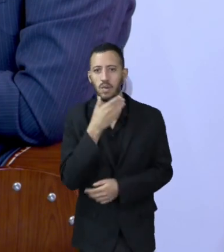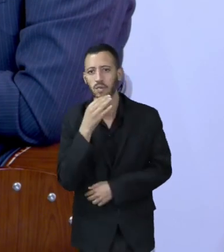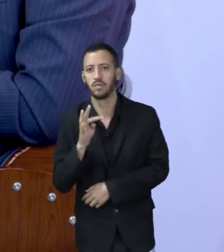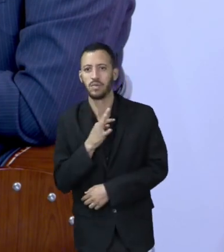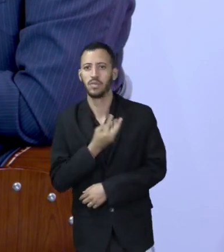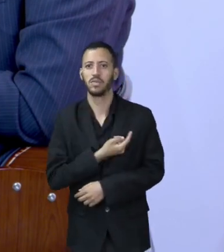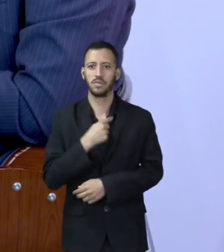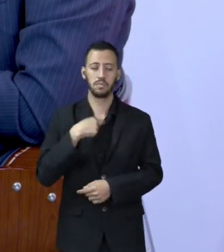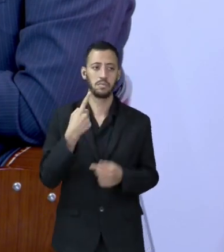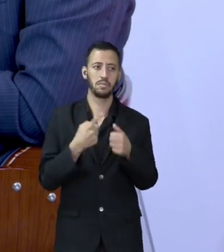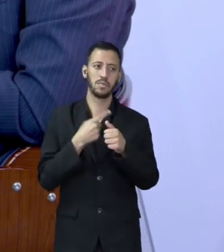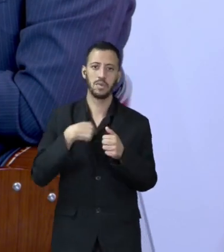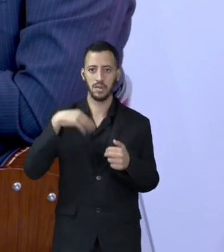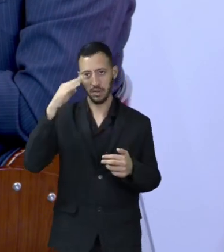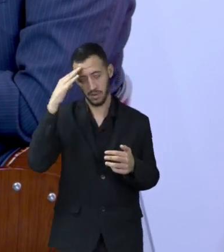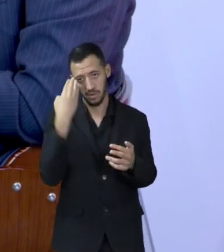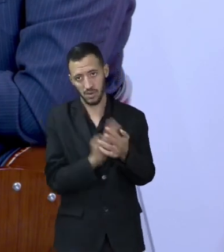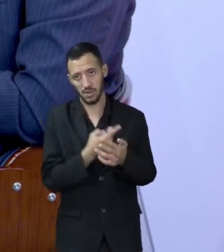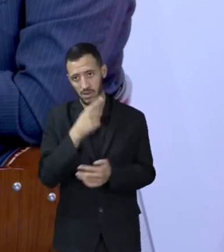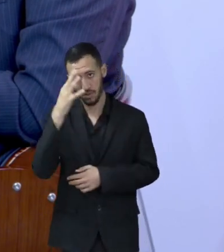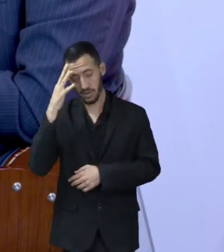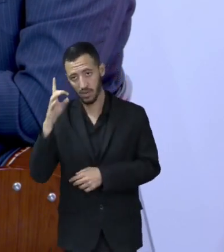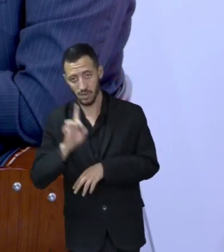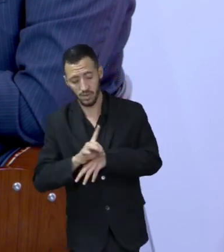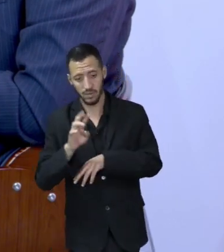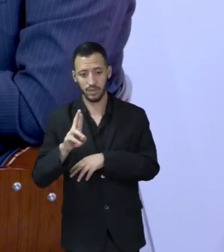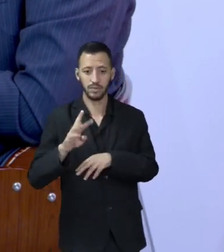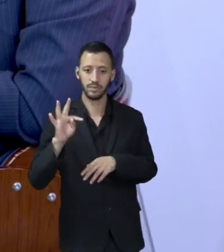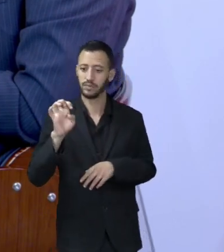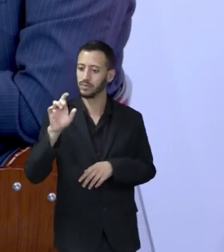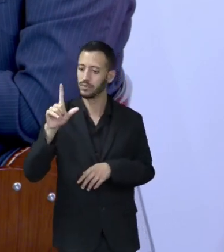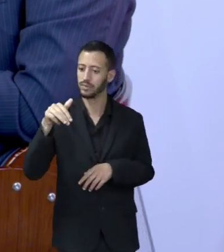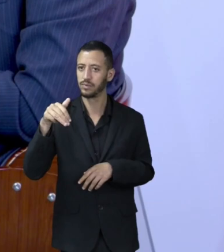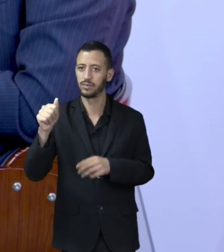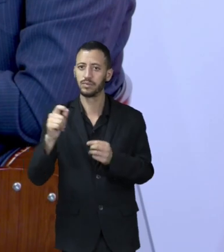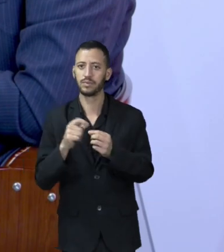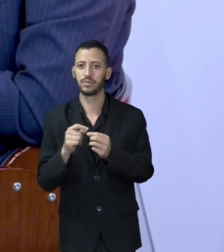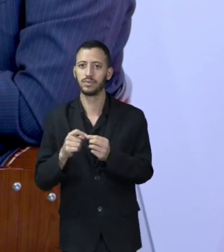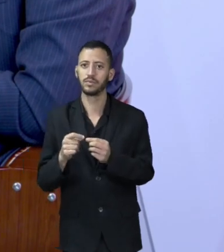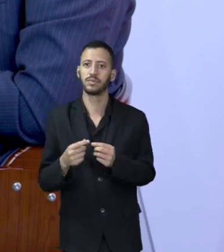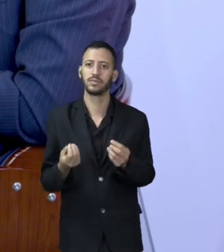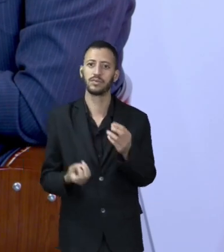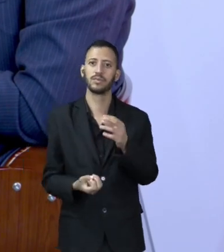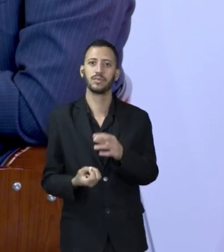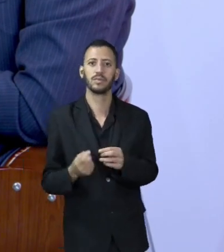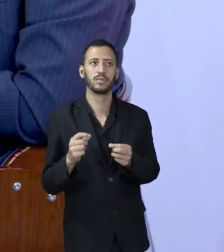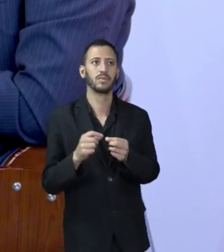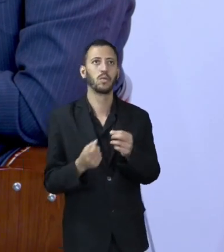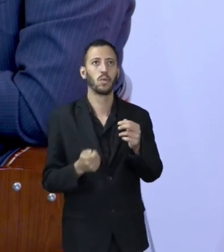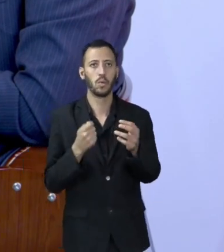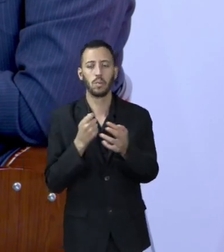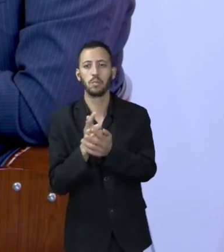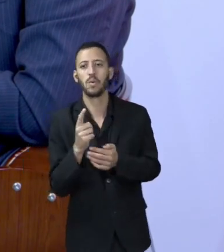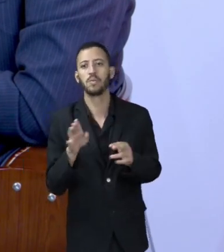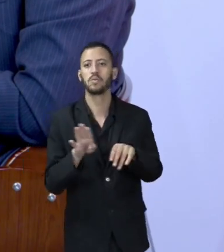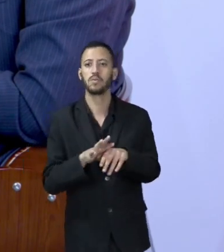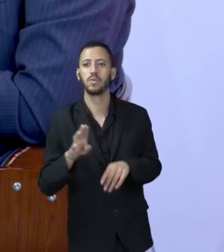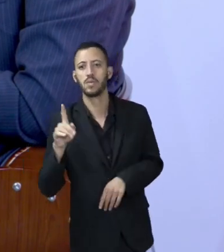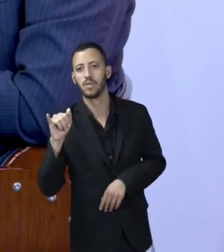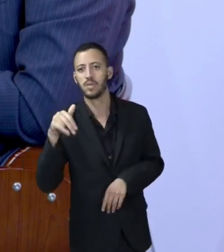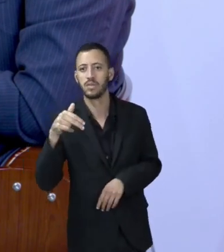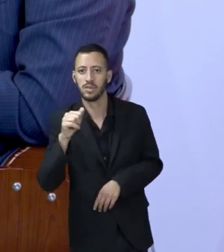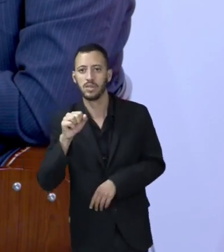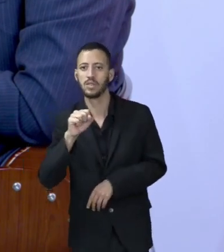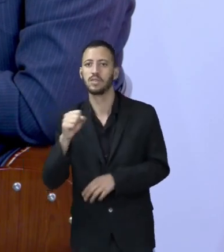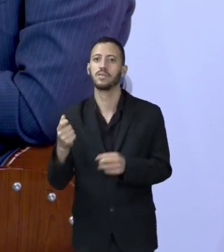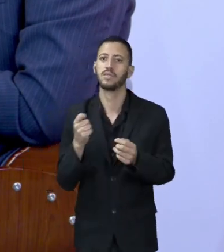pessoa que acreditou nesse sonho. A doutora Etel Maciel, que financiou, né, por meio da SBSA, comprou. E as professoras Inês Dourado e Maria